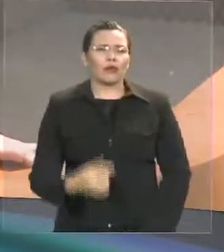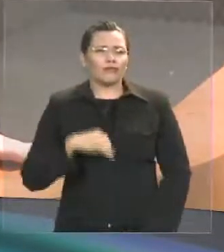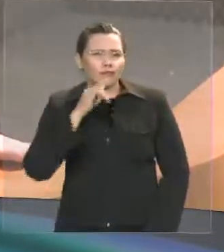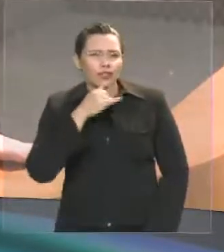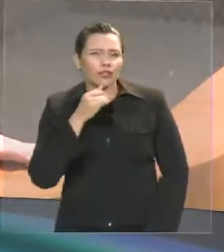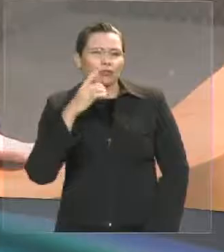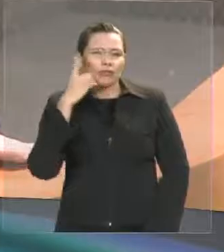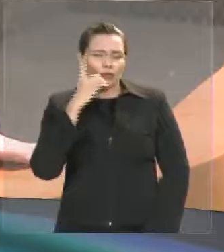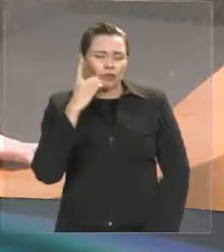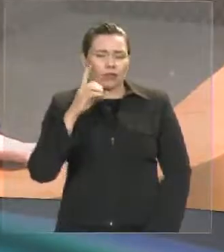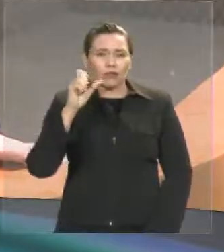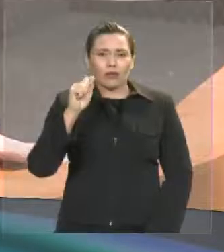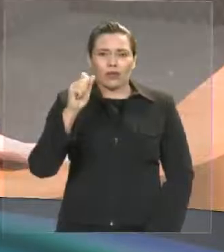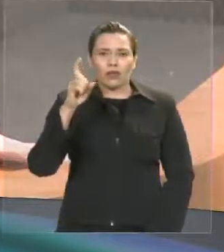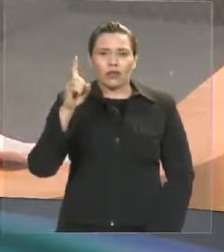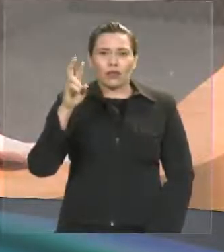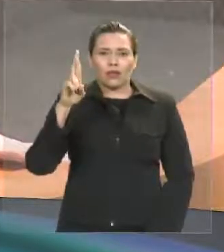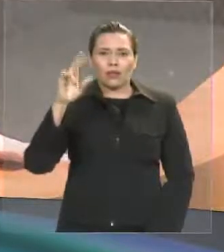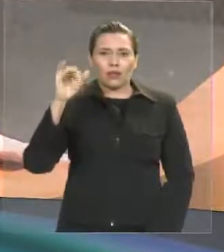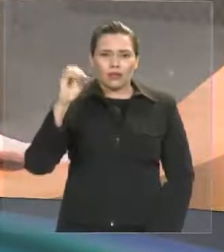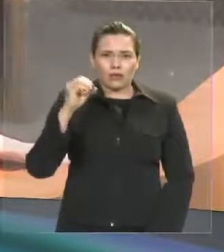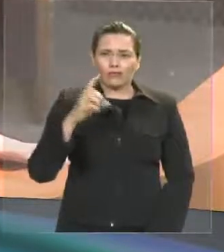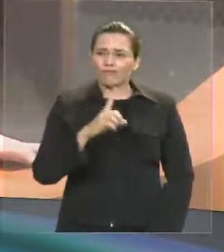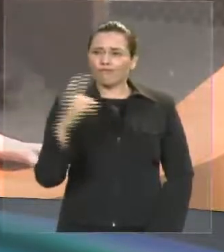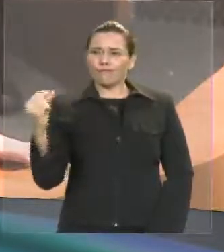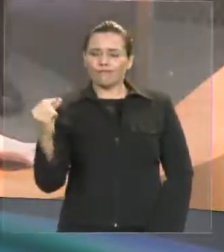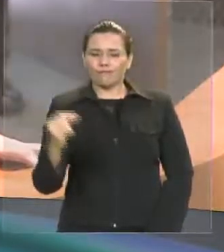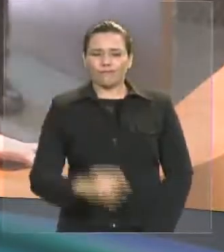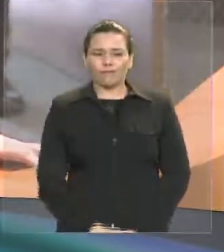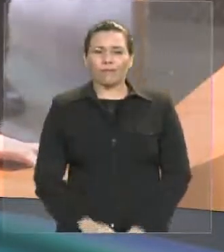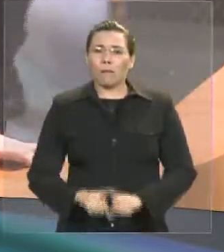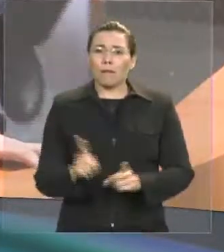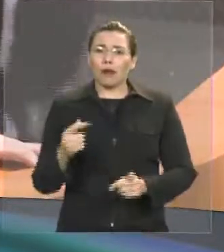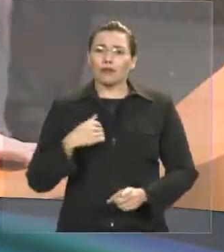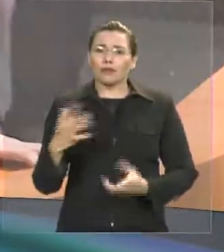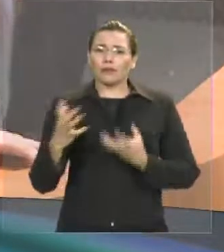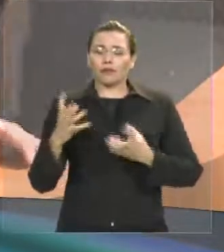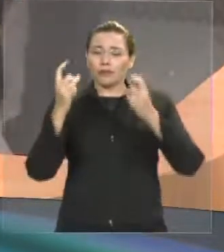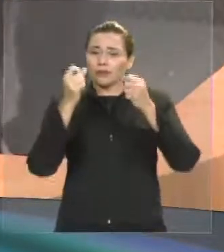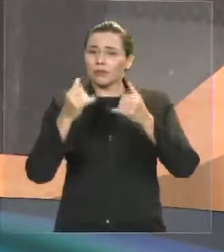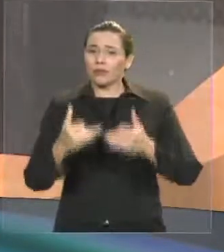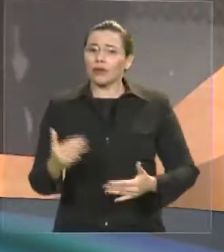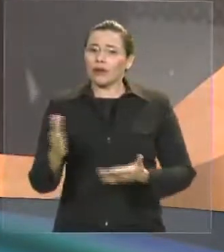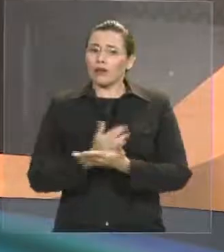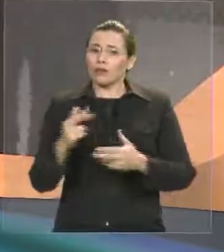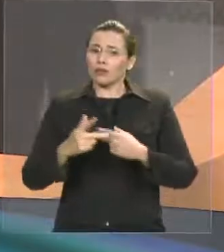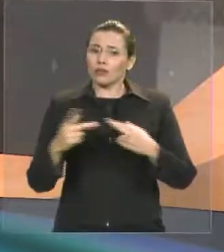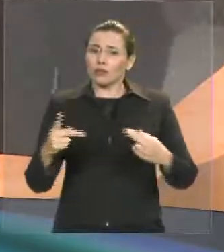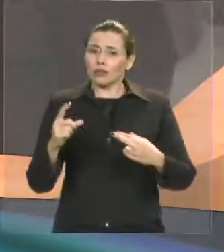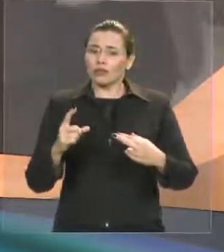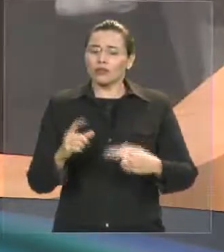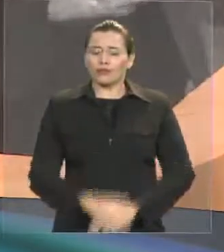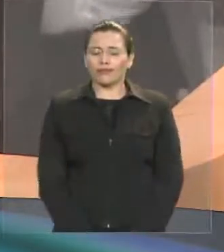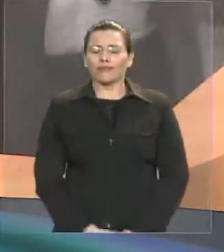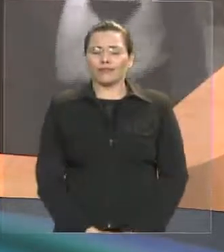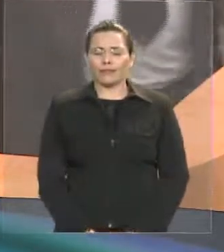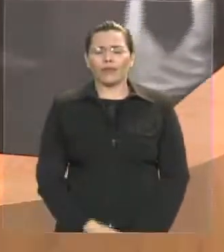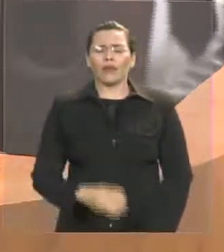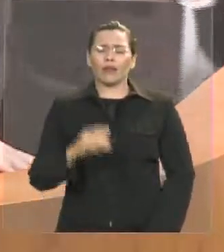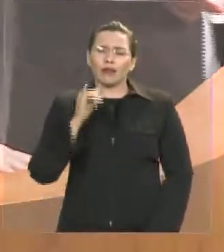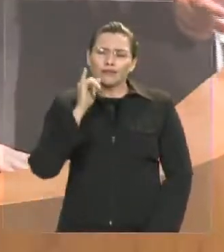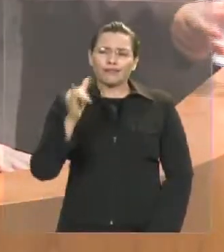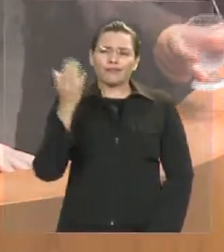um clareamento sobre algumas posições que ele colocou aqui, algumas situações que ele colocou. O deputado Adriano tem